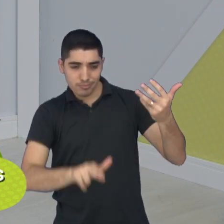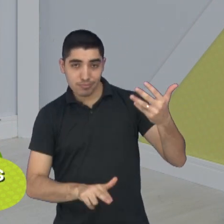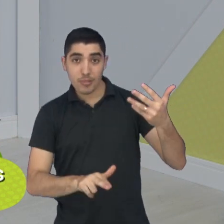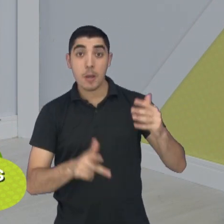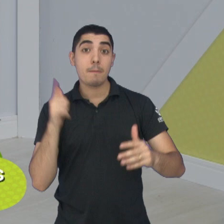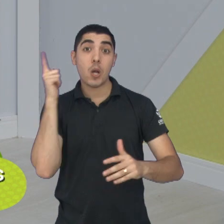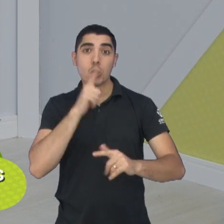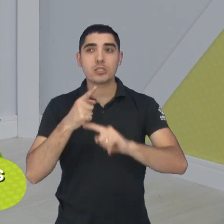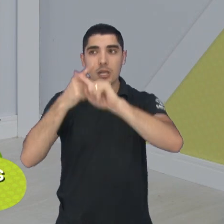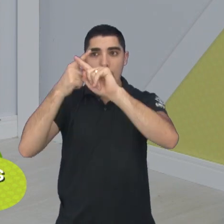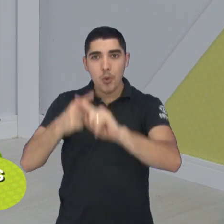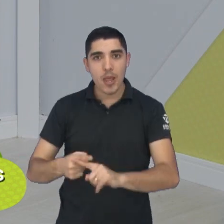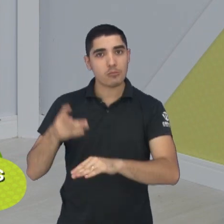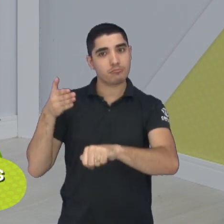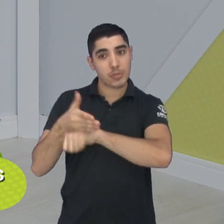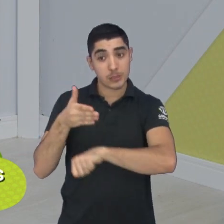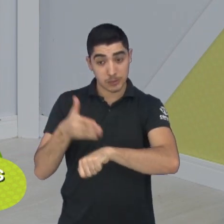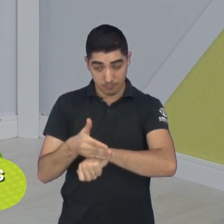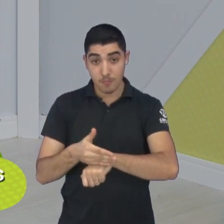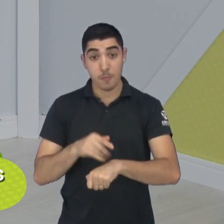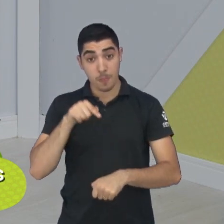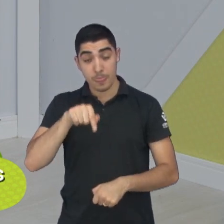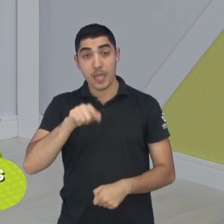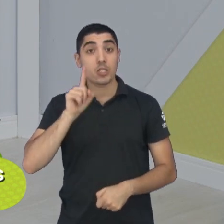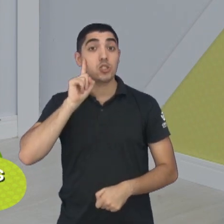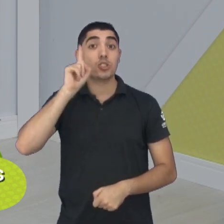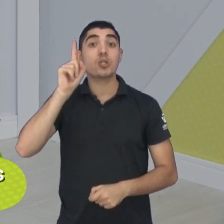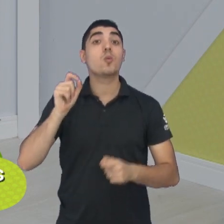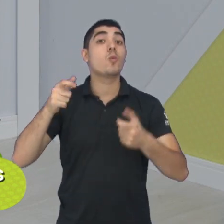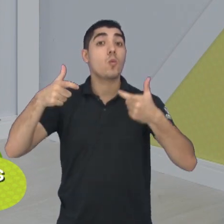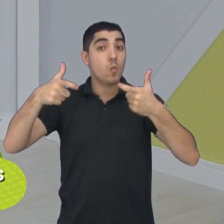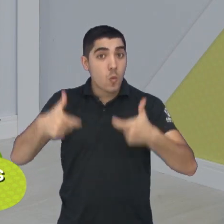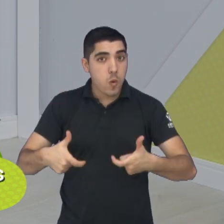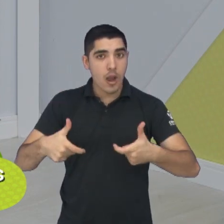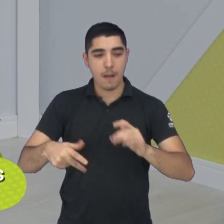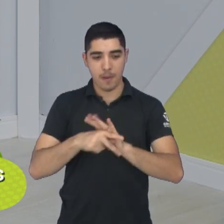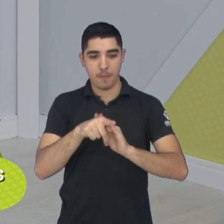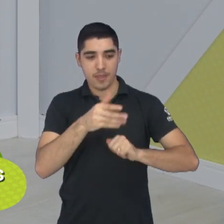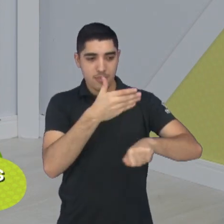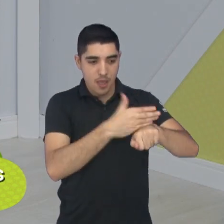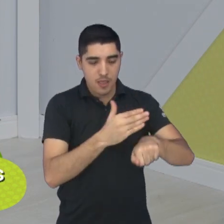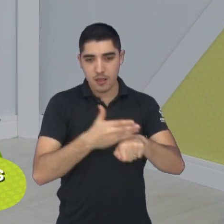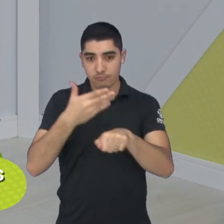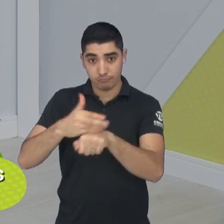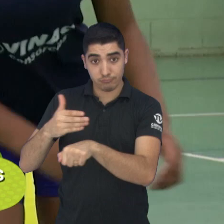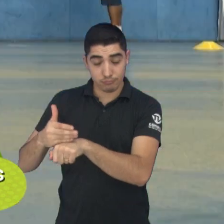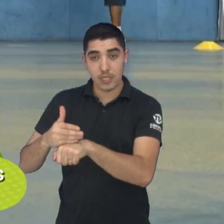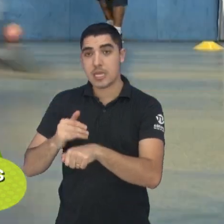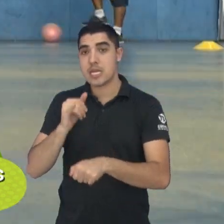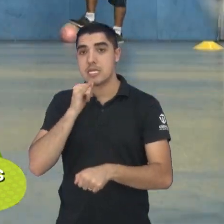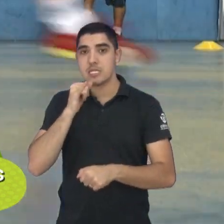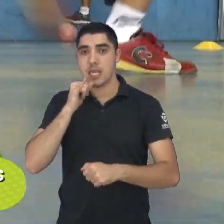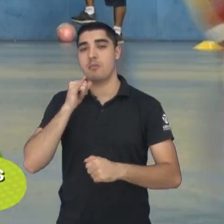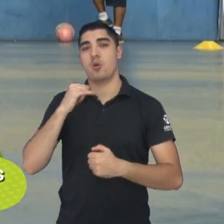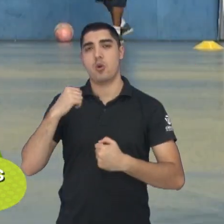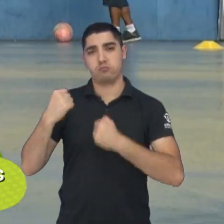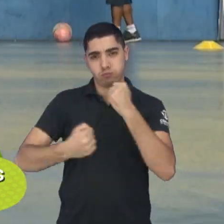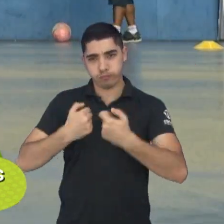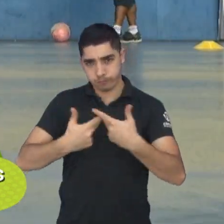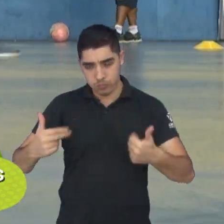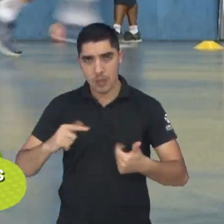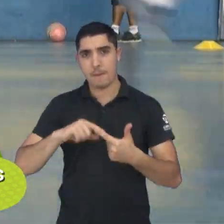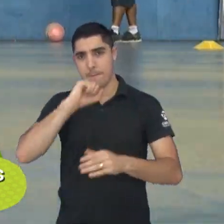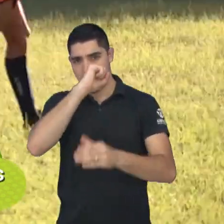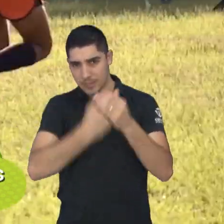também amistosas, hein? As seletivas vão acontecer nos locais de treinamento das equipes nas modalidades atletismo, basquete,